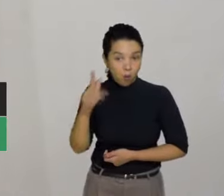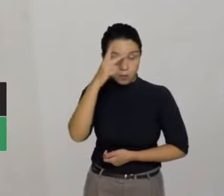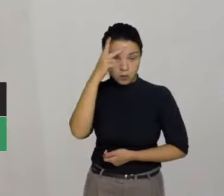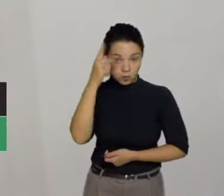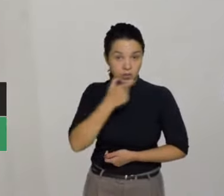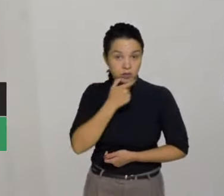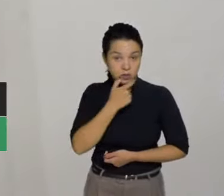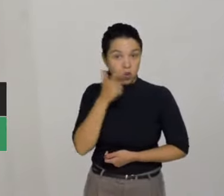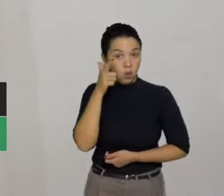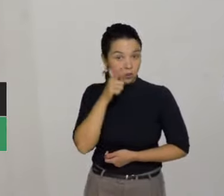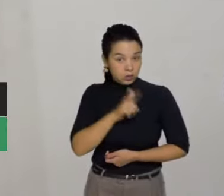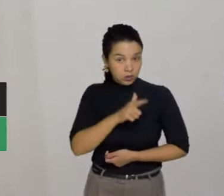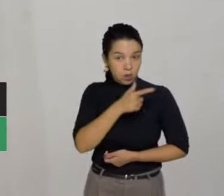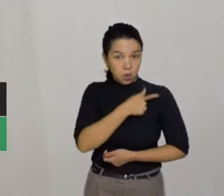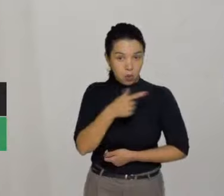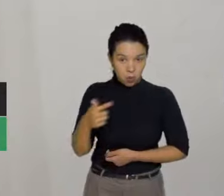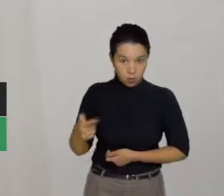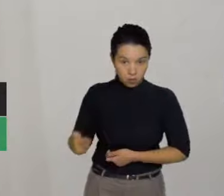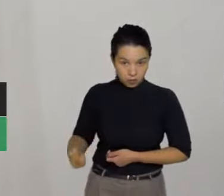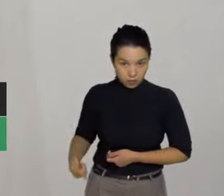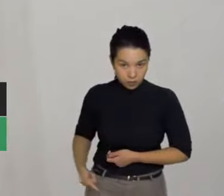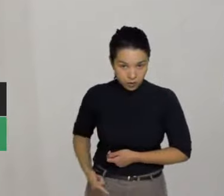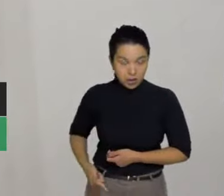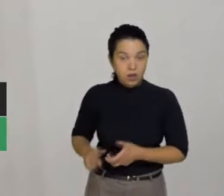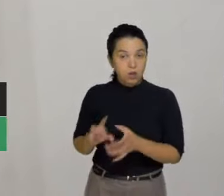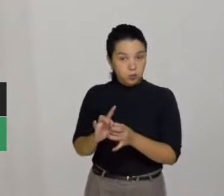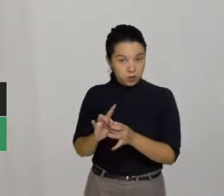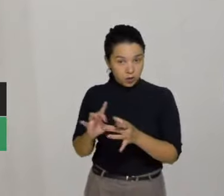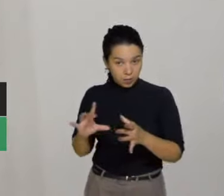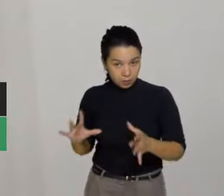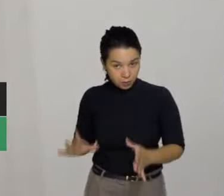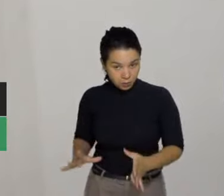conseguido do governo provincial uma concessão de